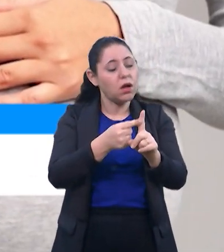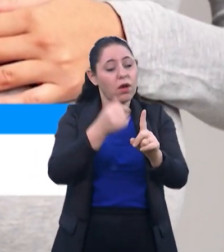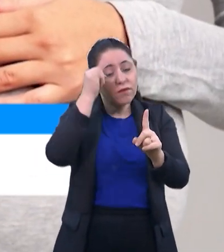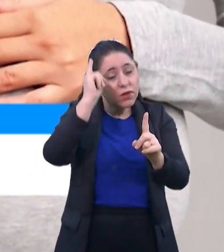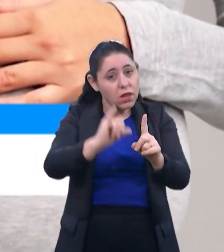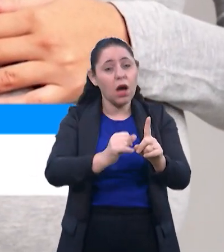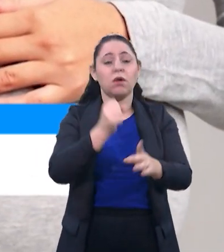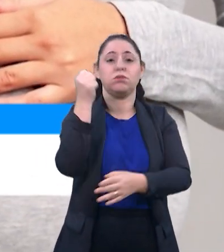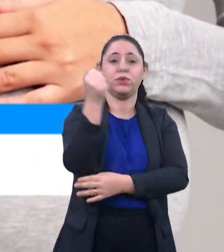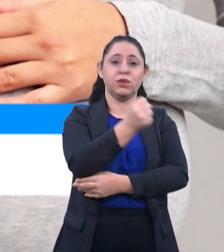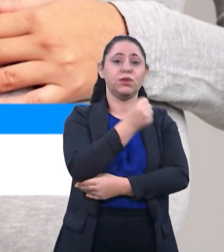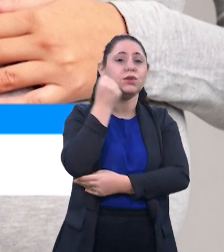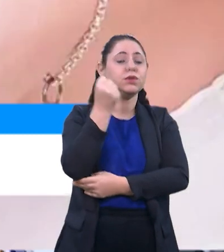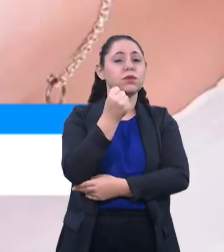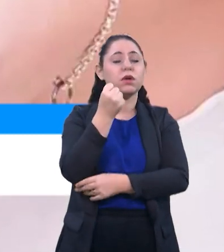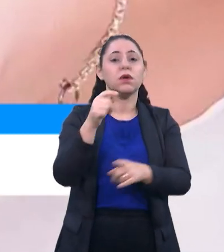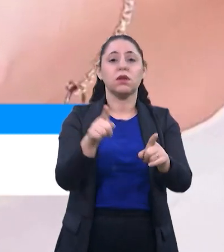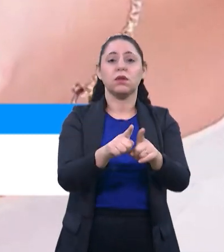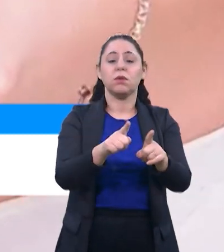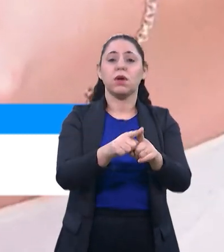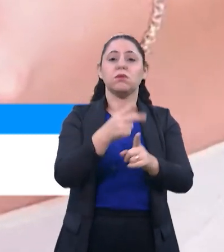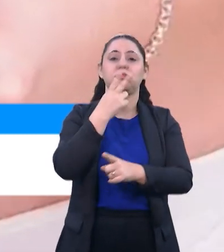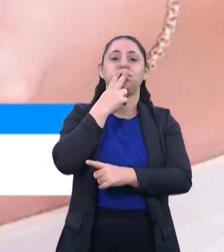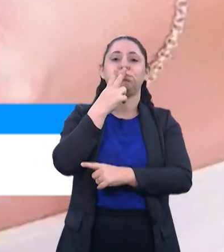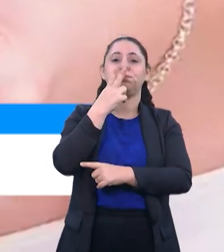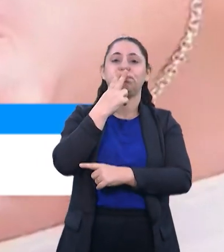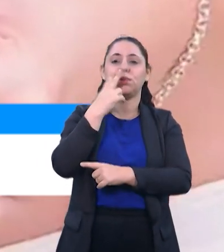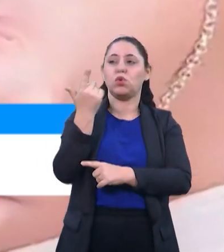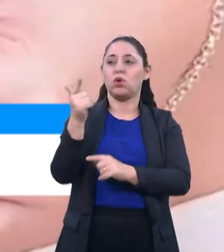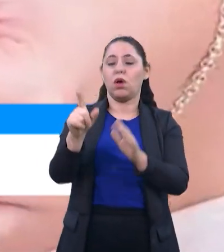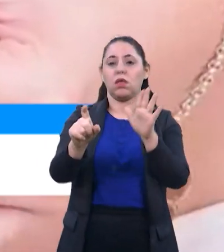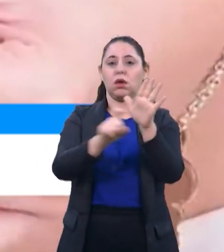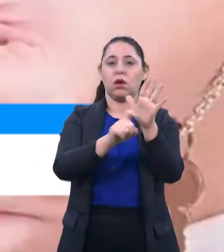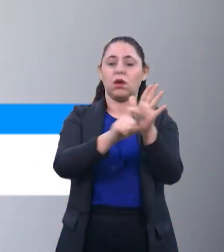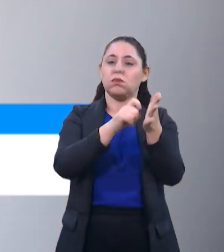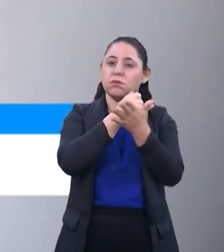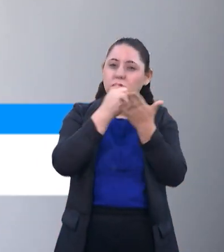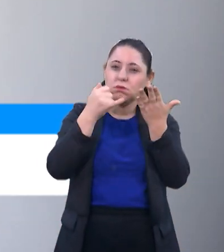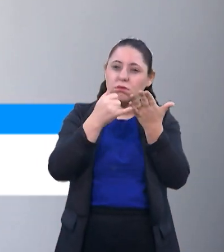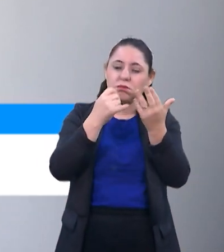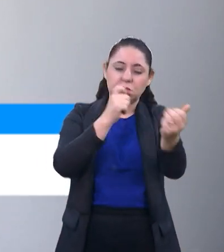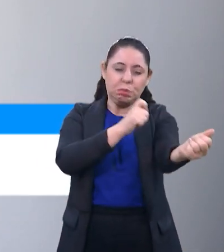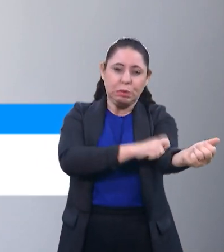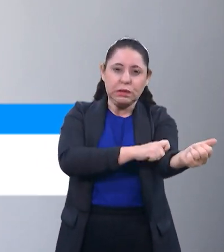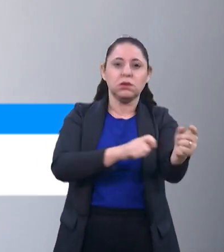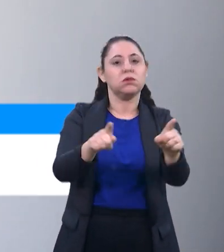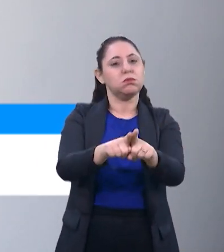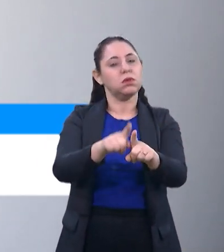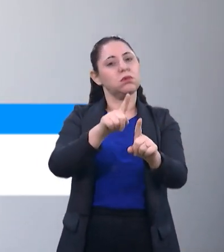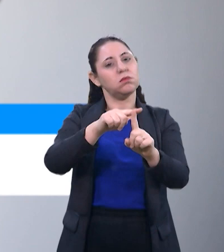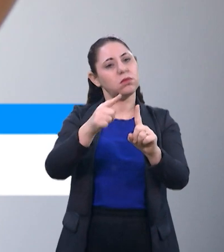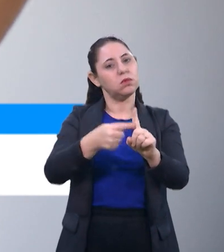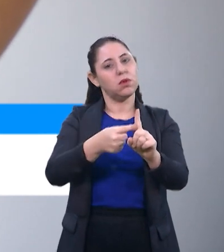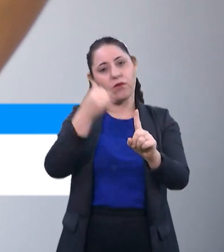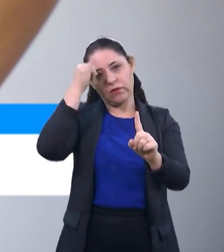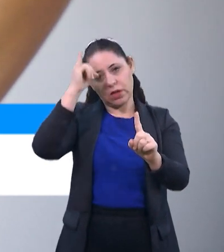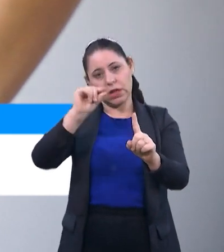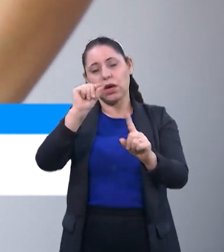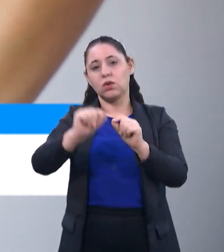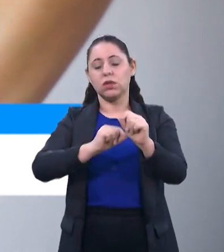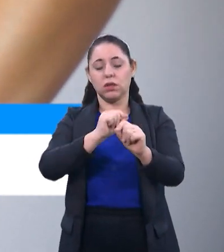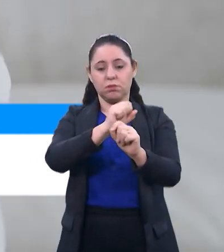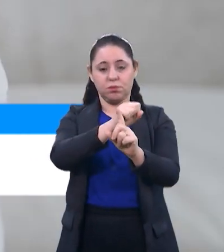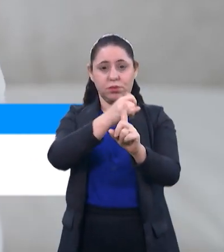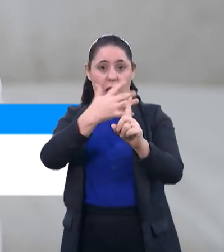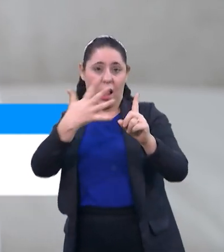de bebidas alcoólicas, também do tabaco e de outras drogas durante a gravidez, a fim de